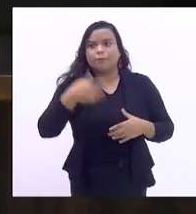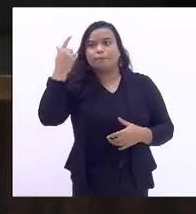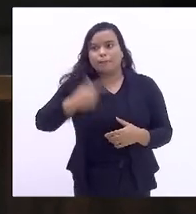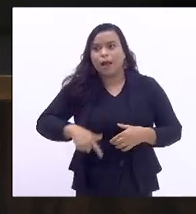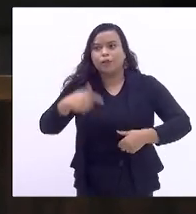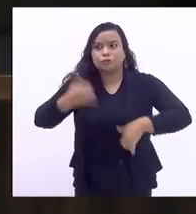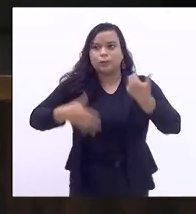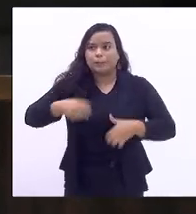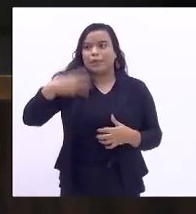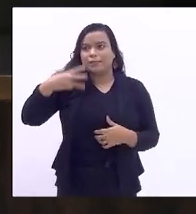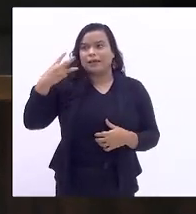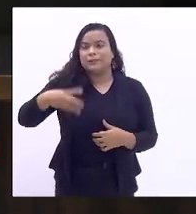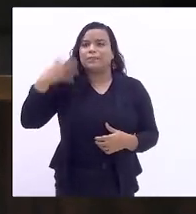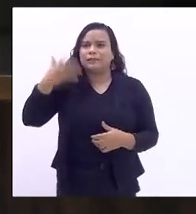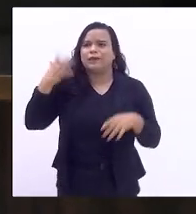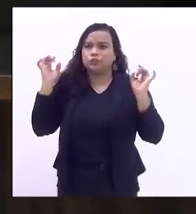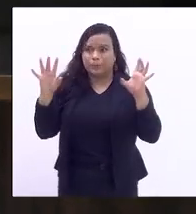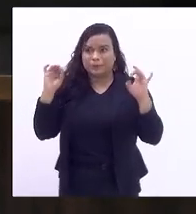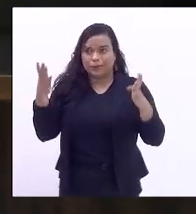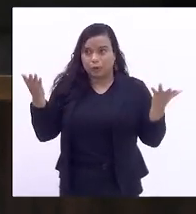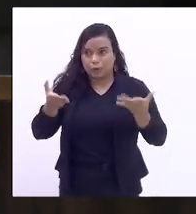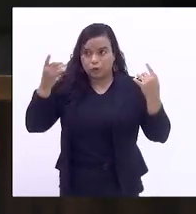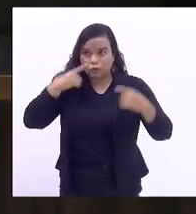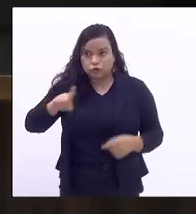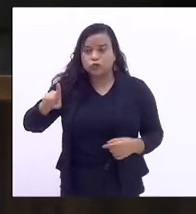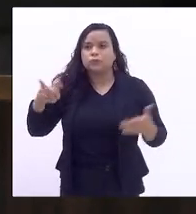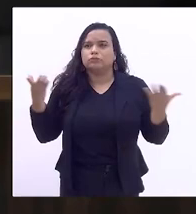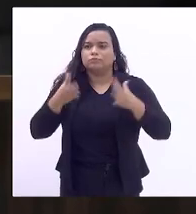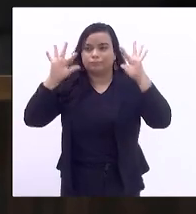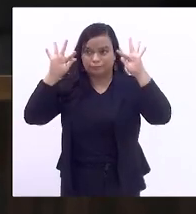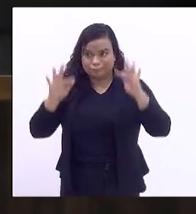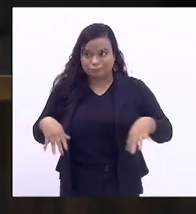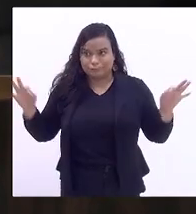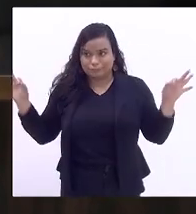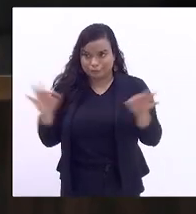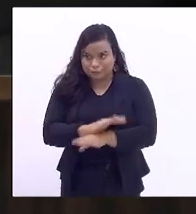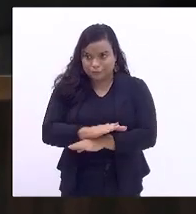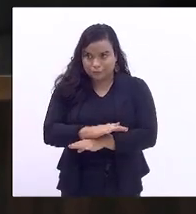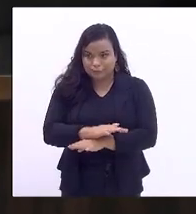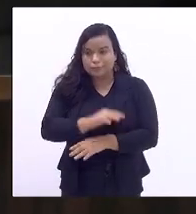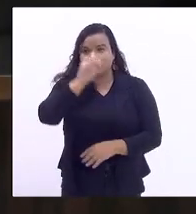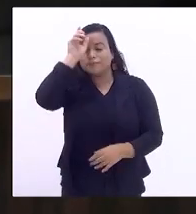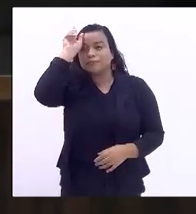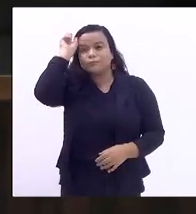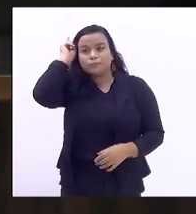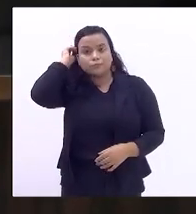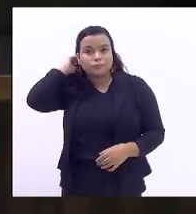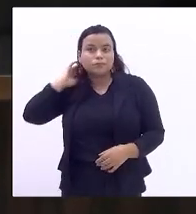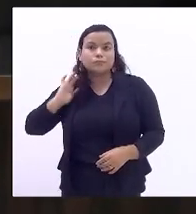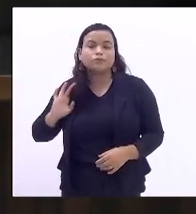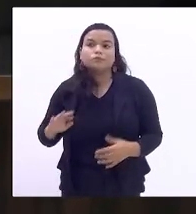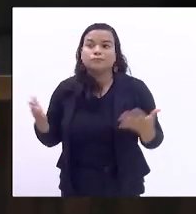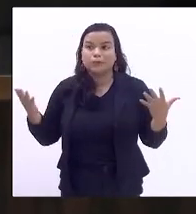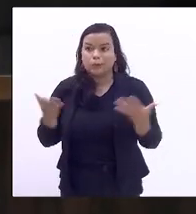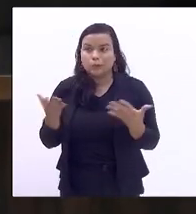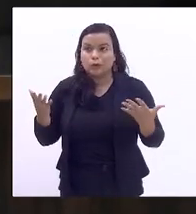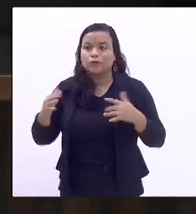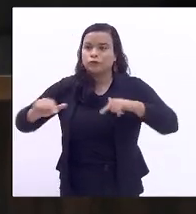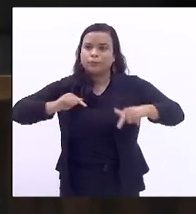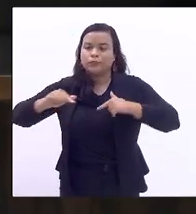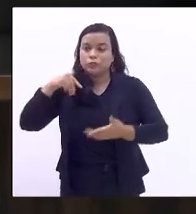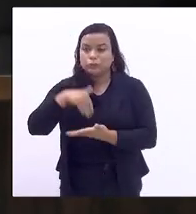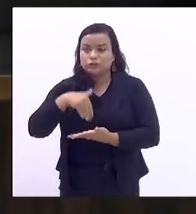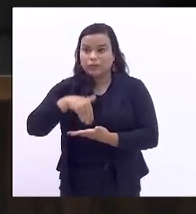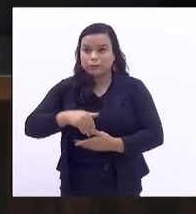mais a tratar na terceira sessão de página do dia a mesma está encerrada passando se sim ao